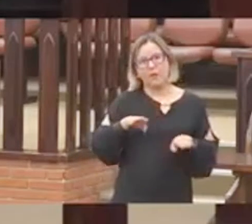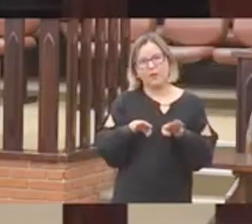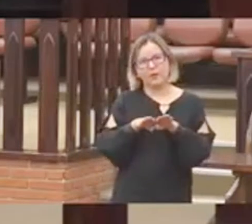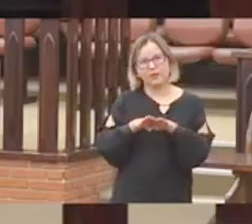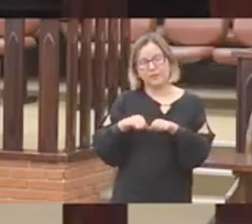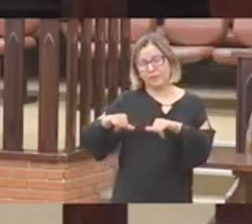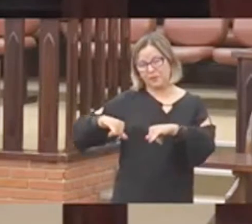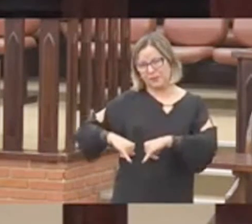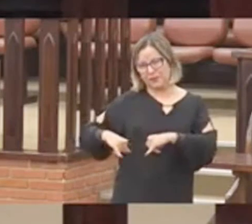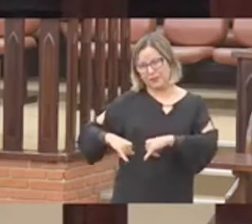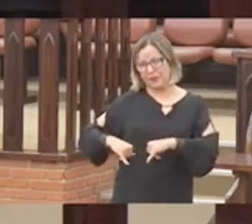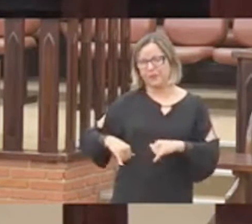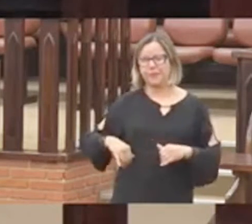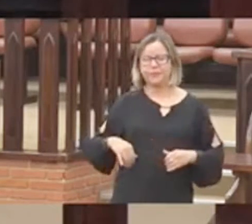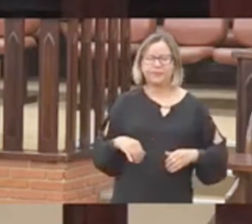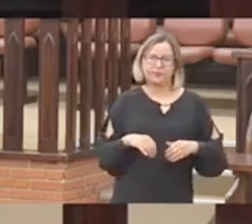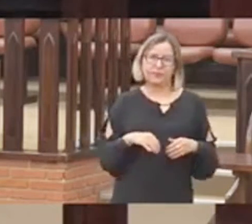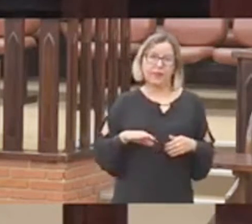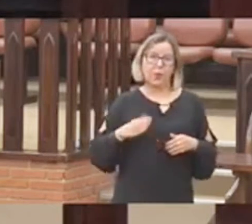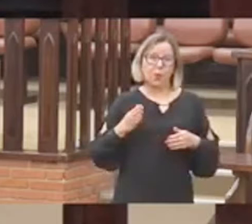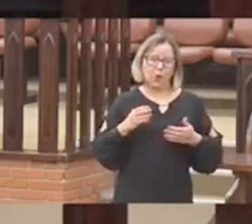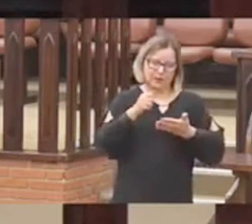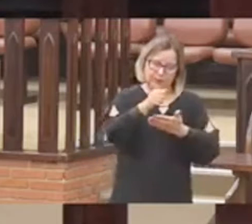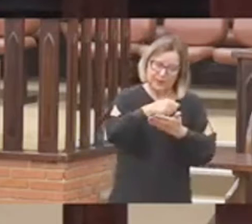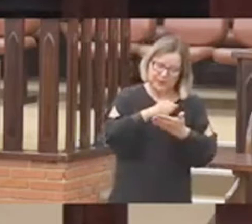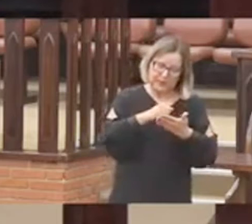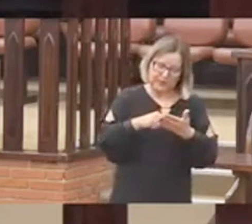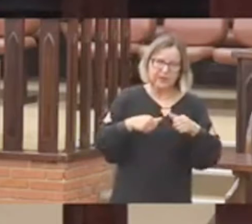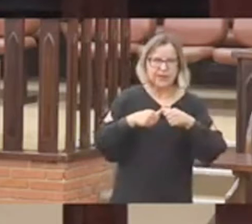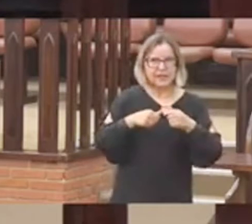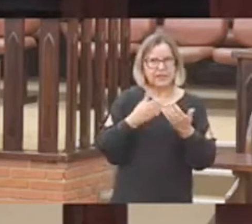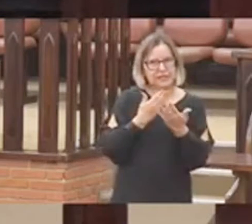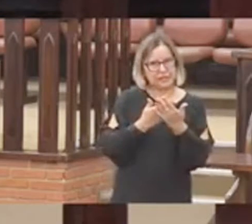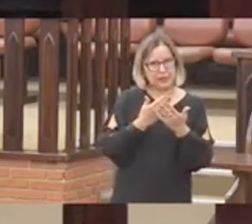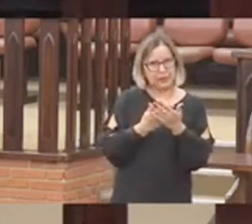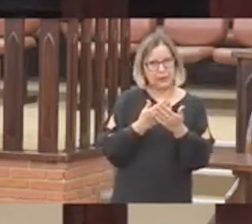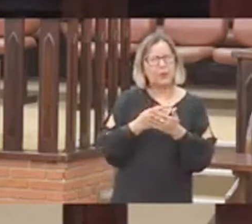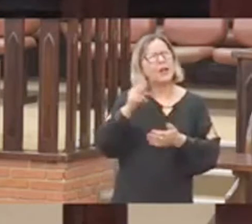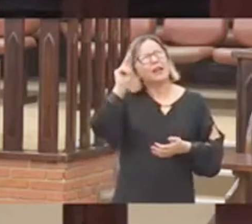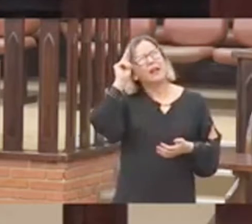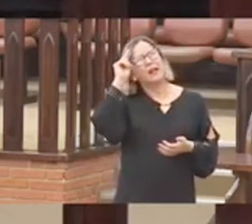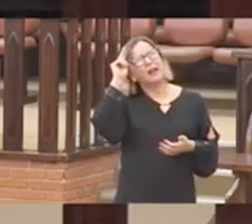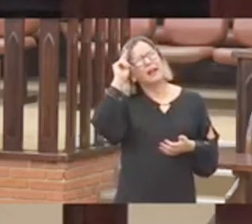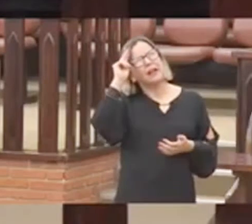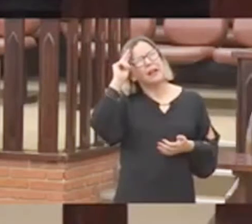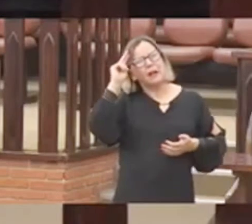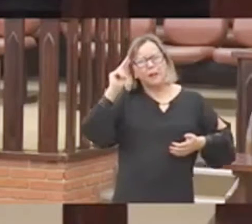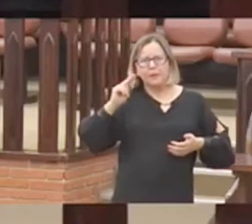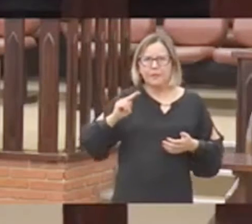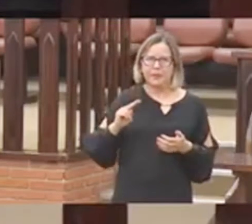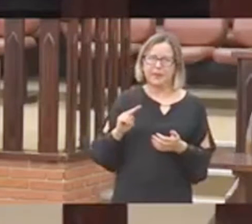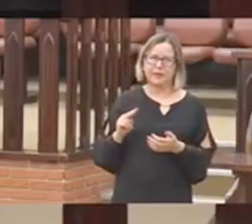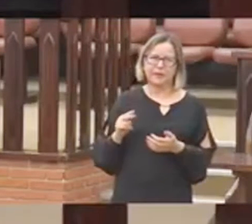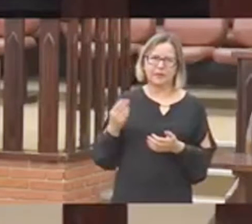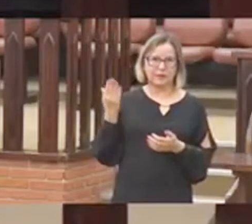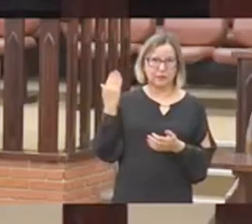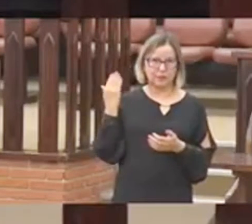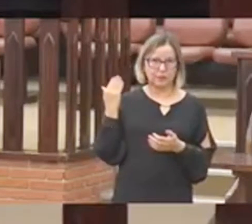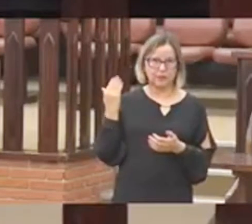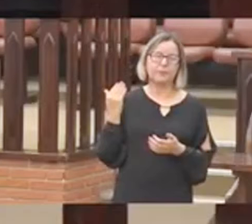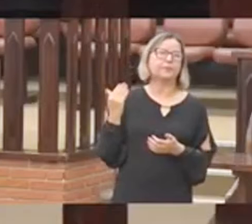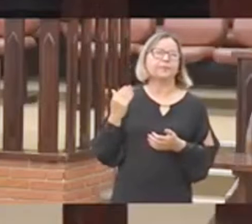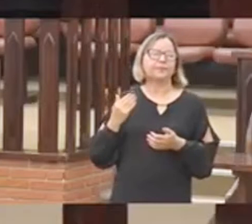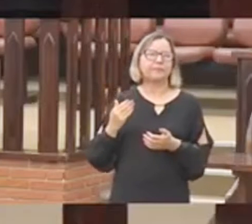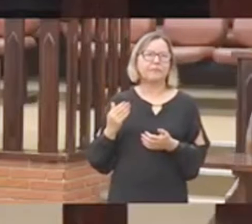Quando eu estava escrevendo isso, eu lembrei de uma situação que nós passamos muito para